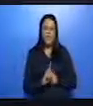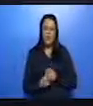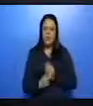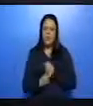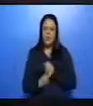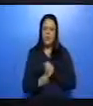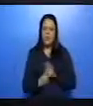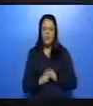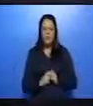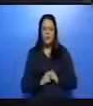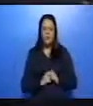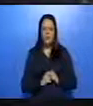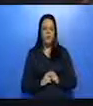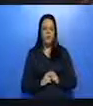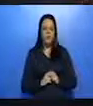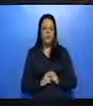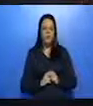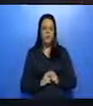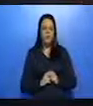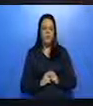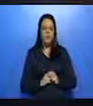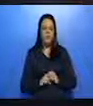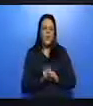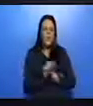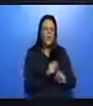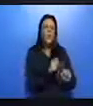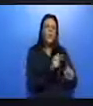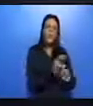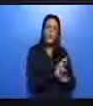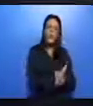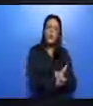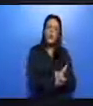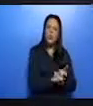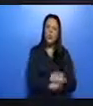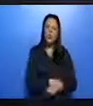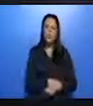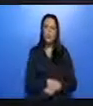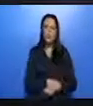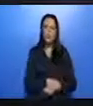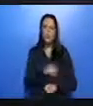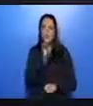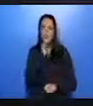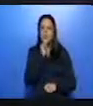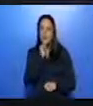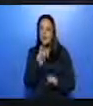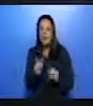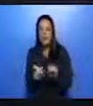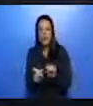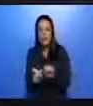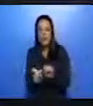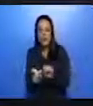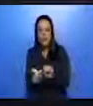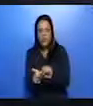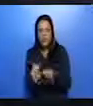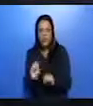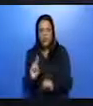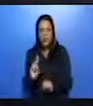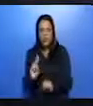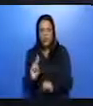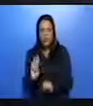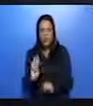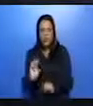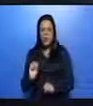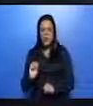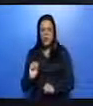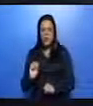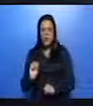tudo que não for verbo é chamado de nome. Ah, então substantivo? Ok, nesse caso, o